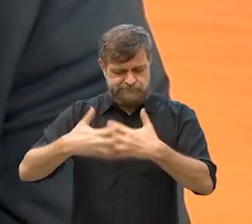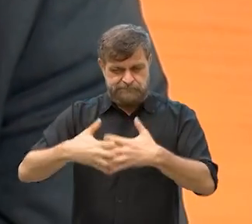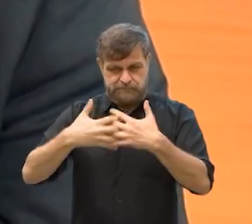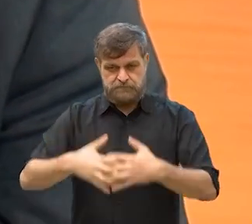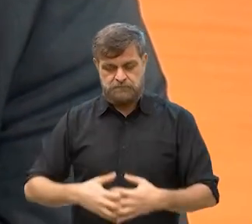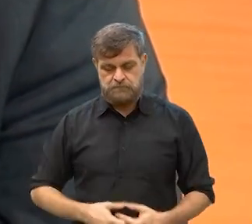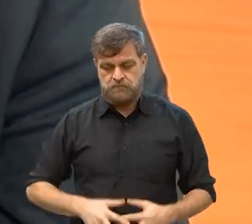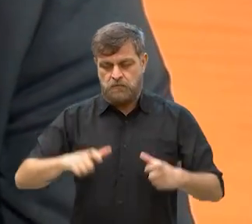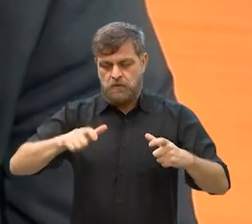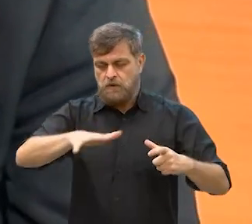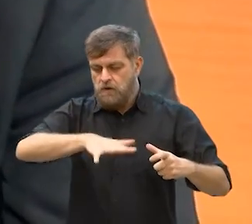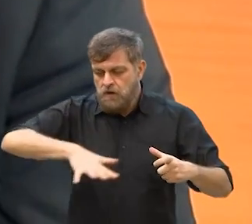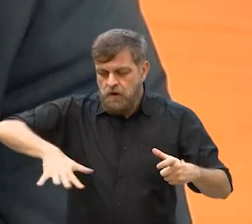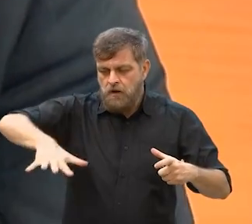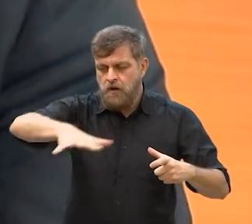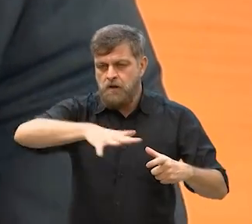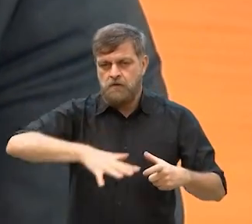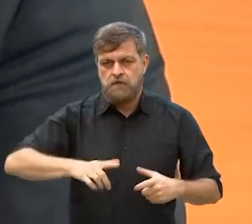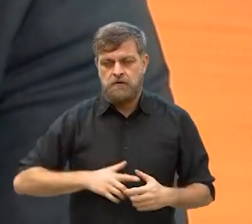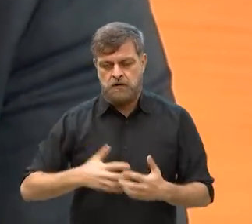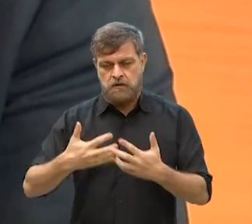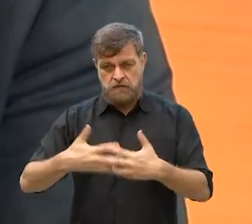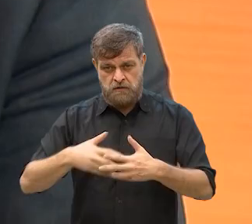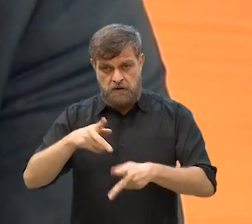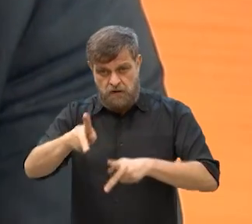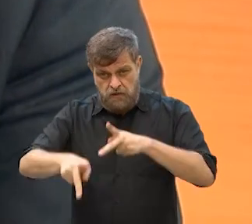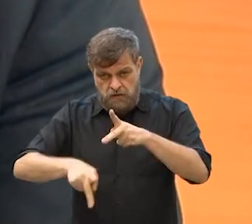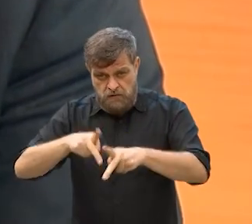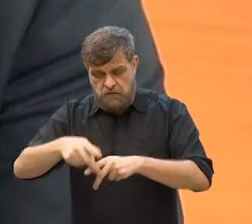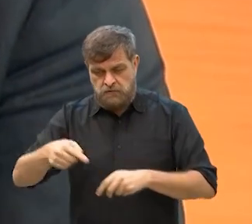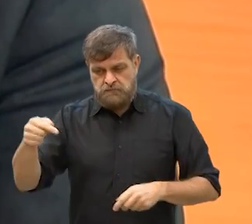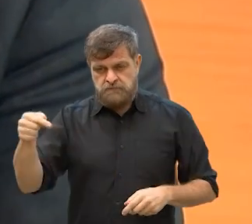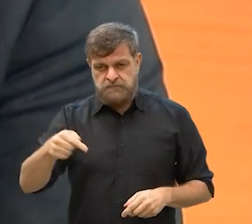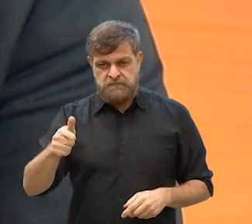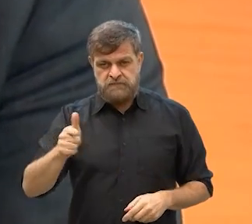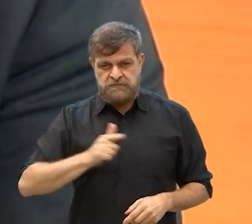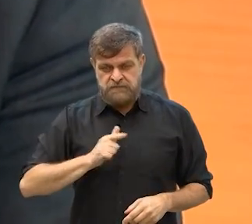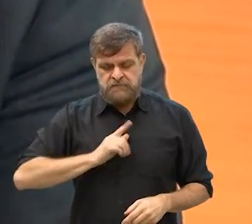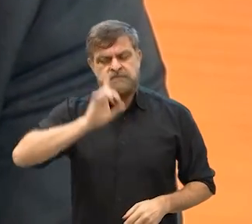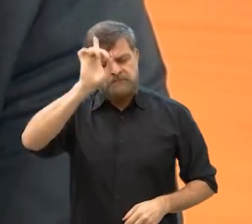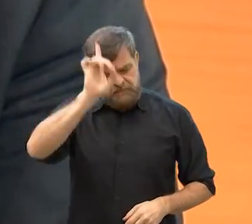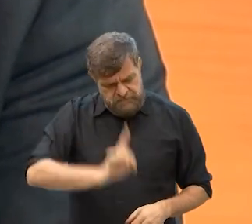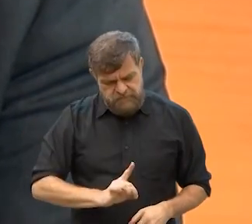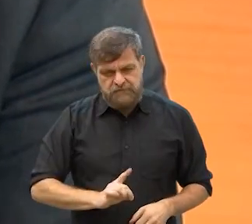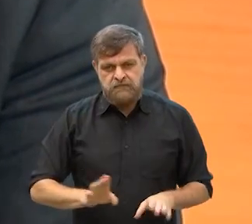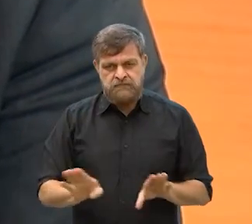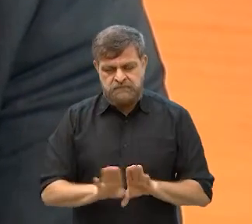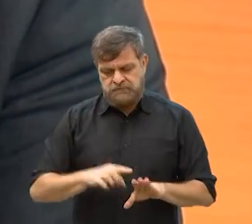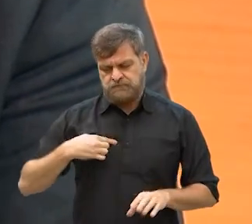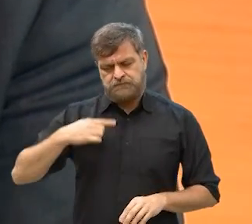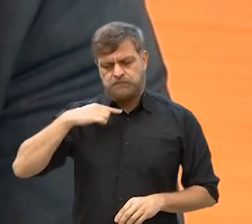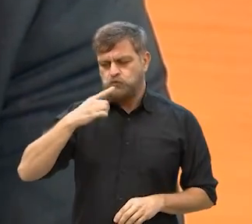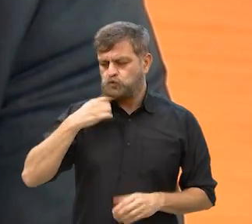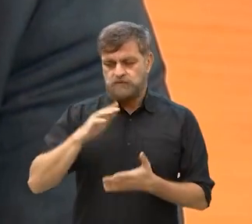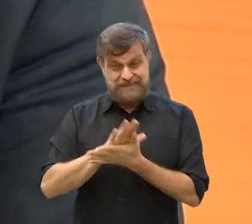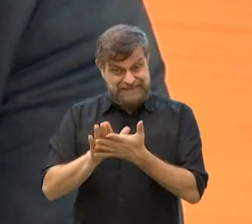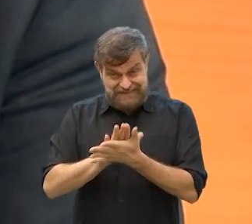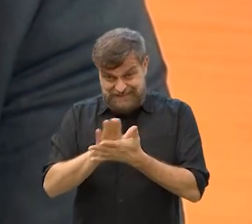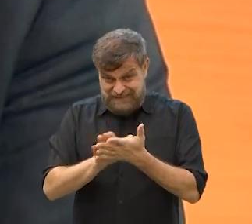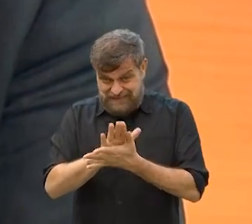Um lugar agradável. A população, ela tem os seus direitos, nós não temos dúvidas